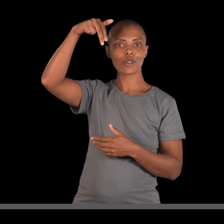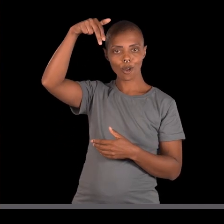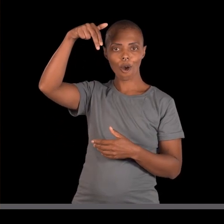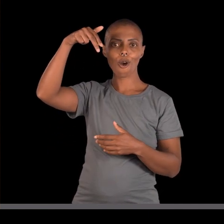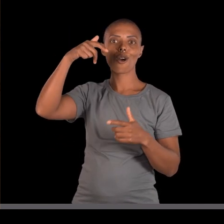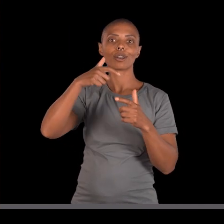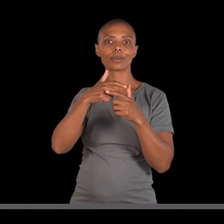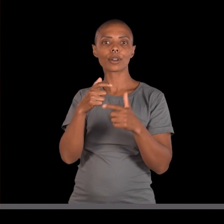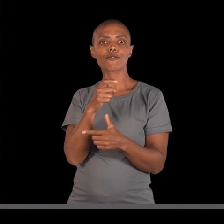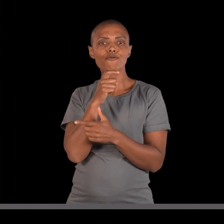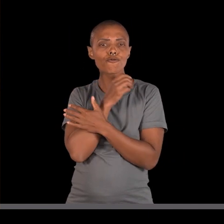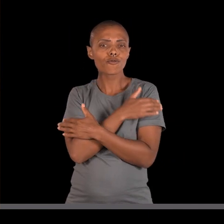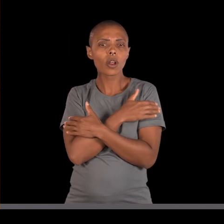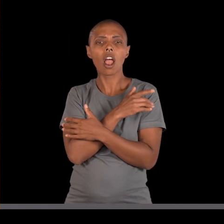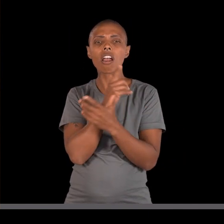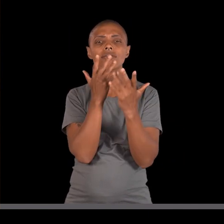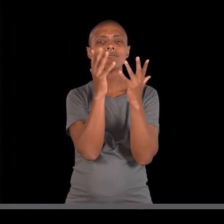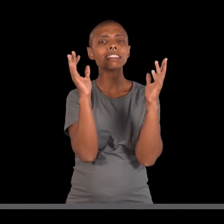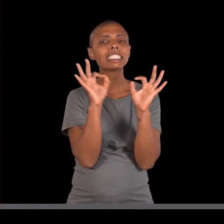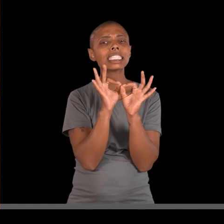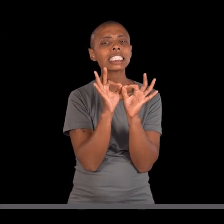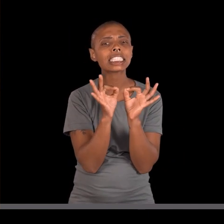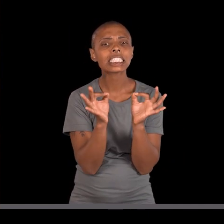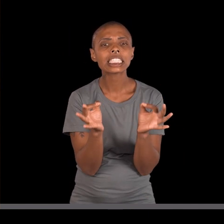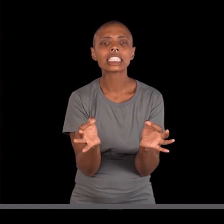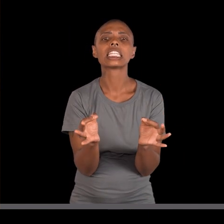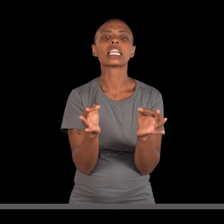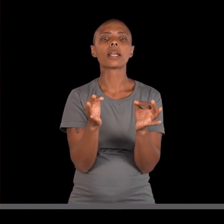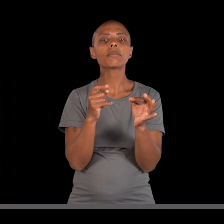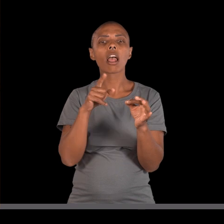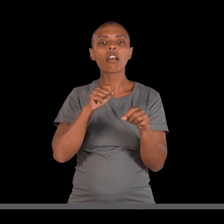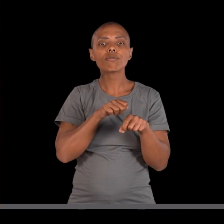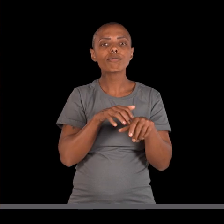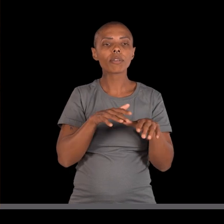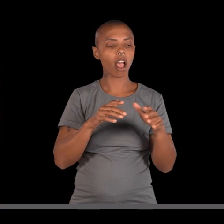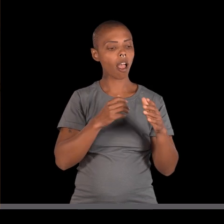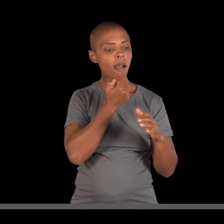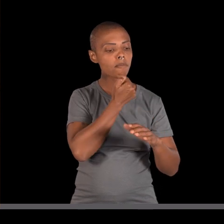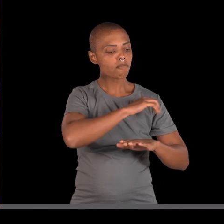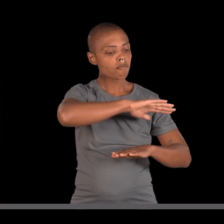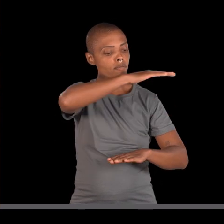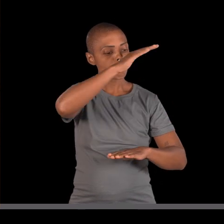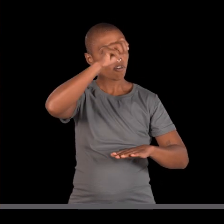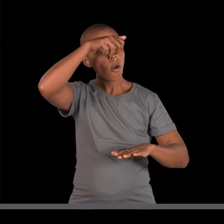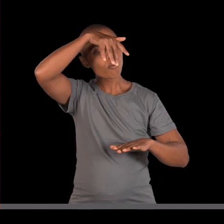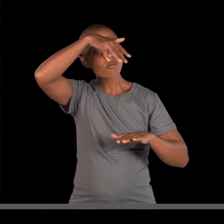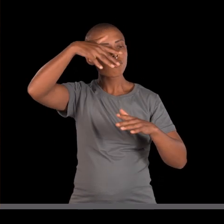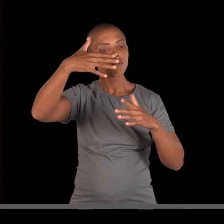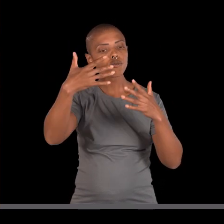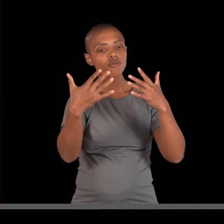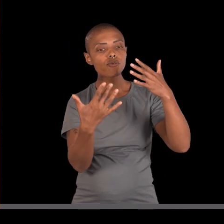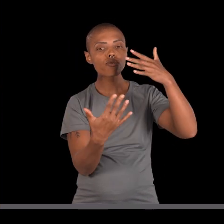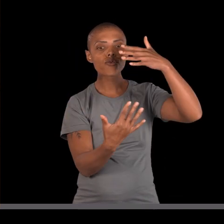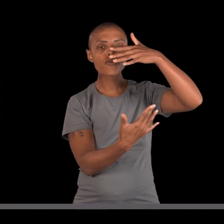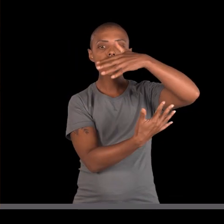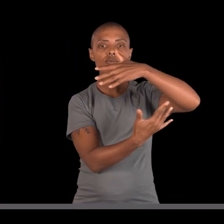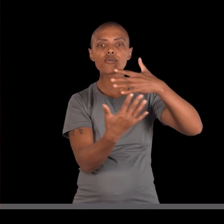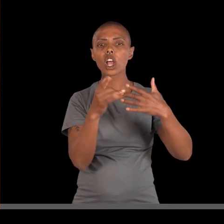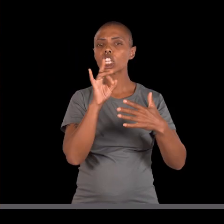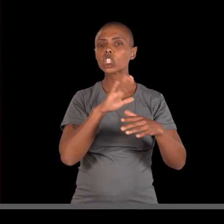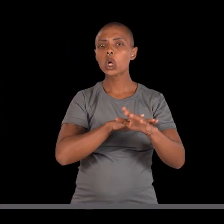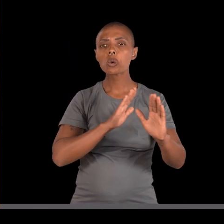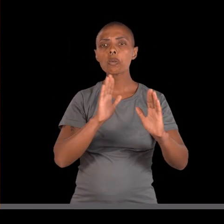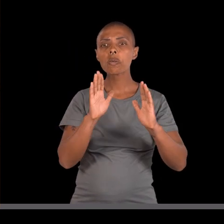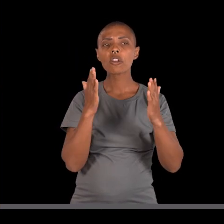clima polar, vegetação muito simples, né? São musgos e líquens que surgem nas rochas durante o